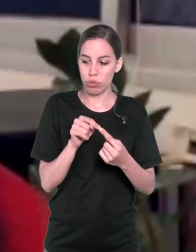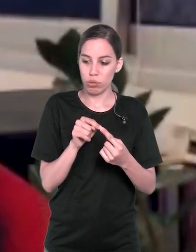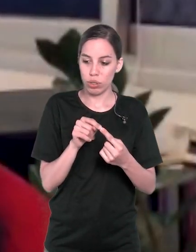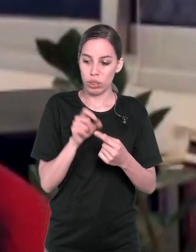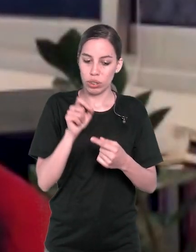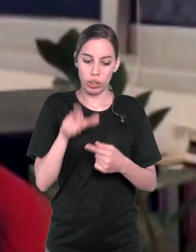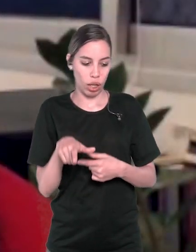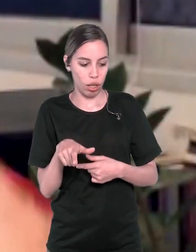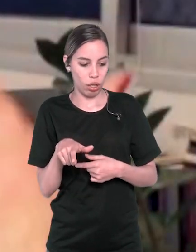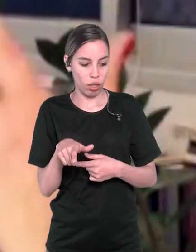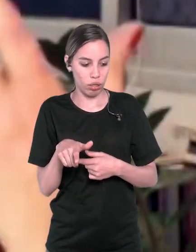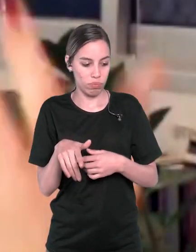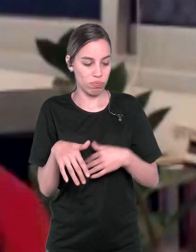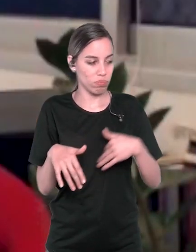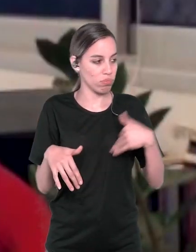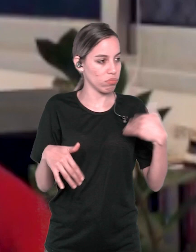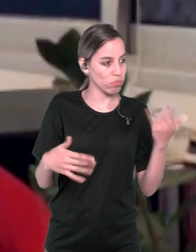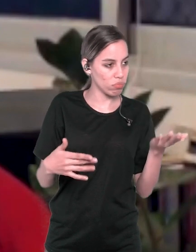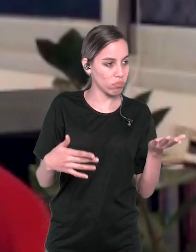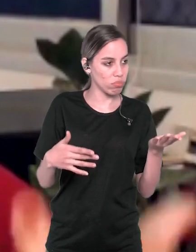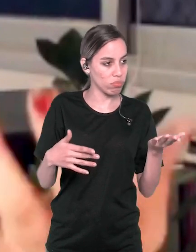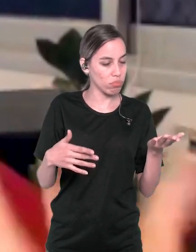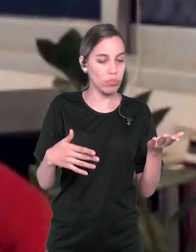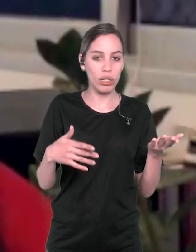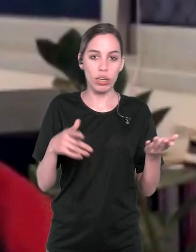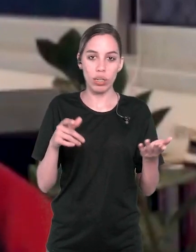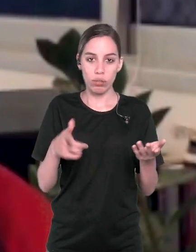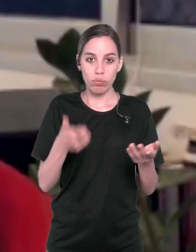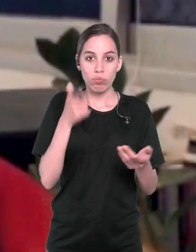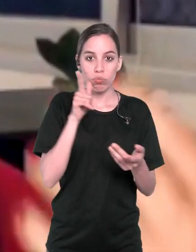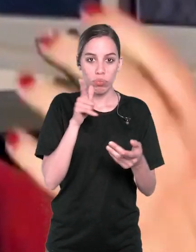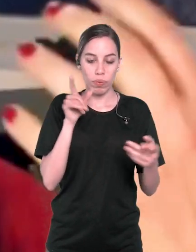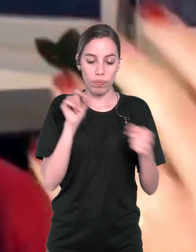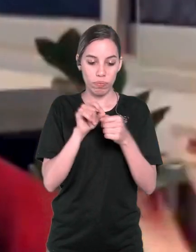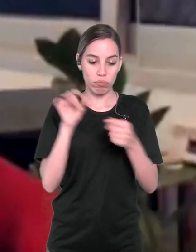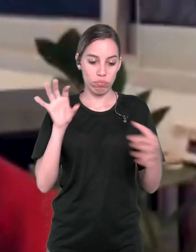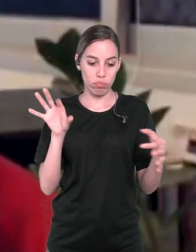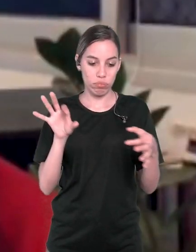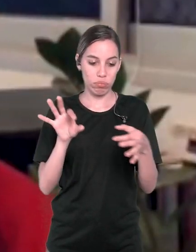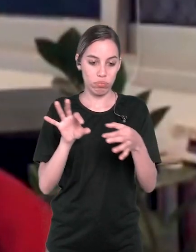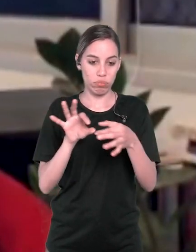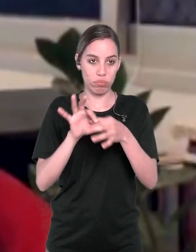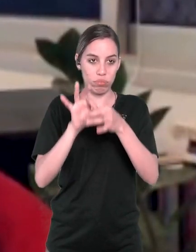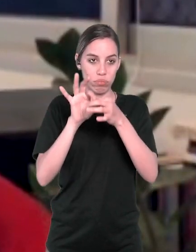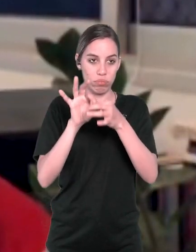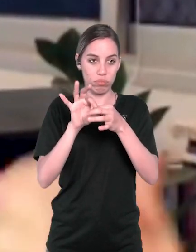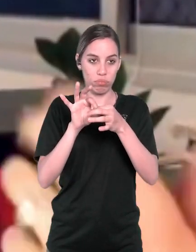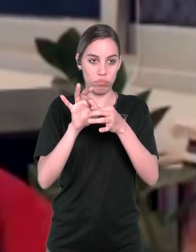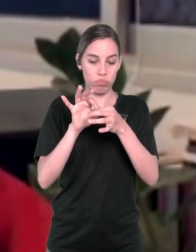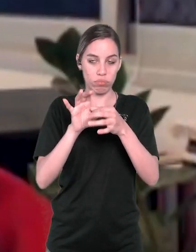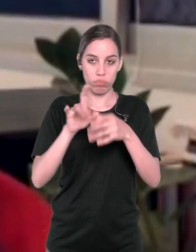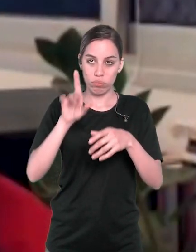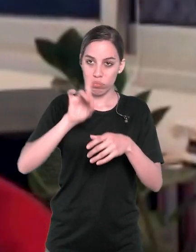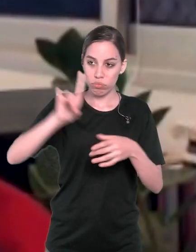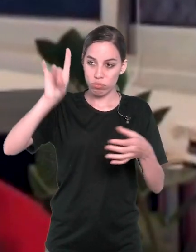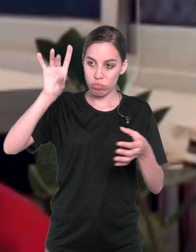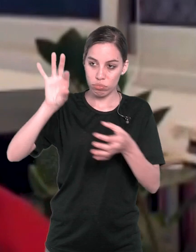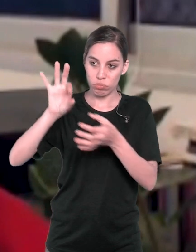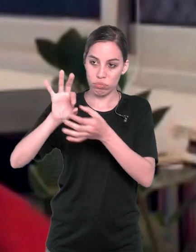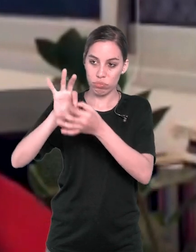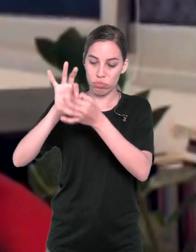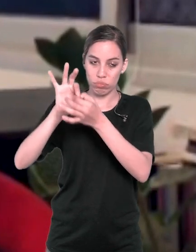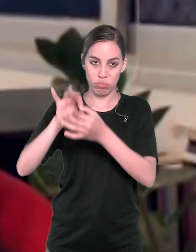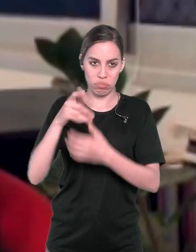do humano, né? Como via de acesso ao sagrado, à